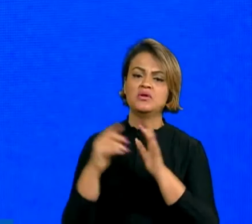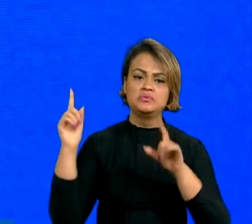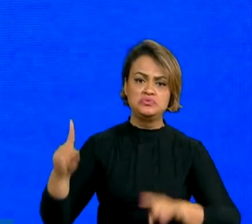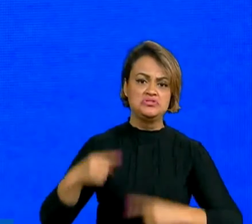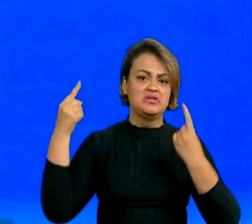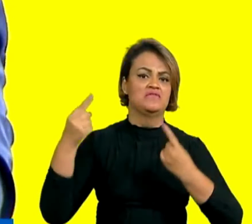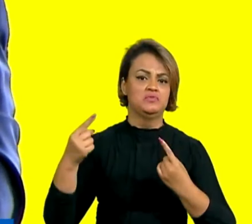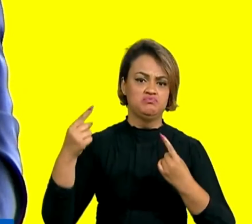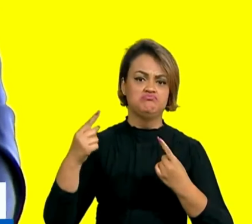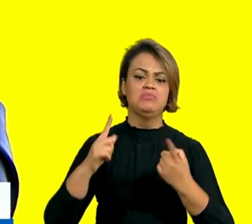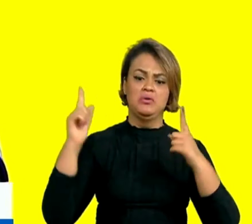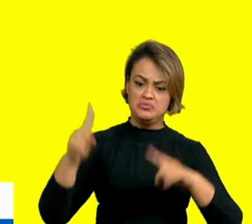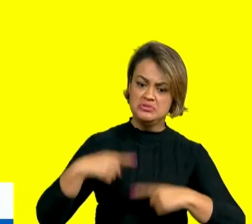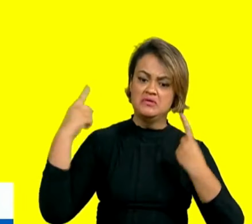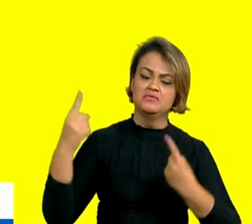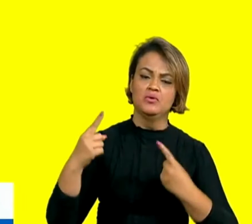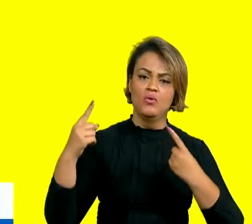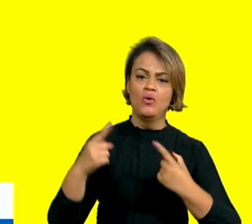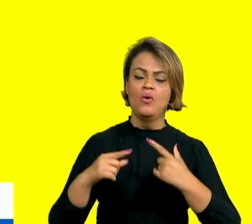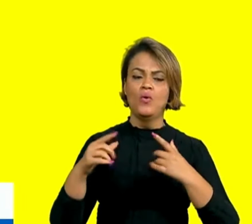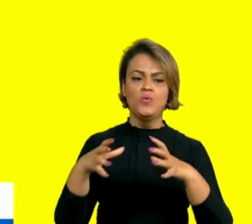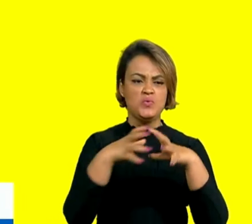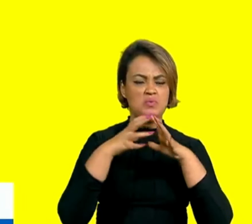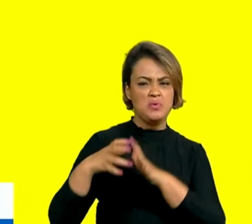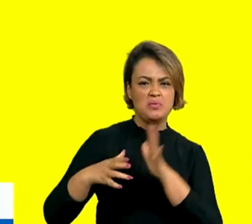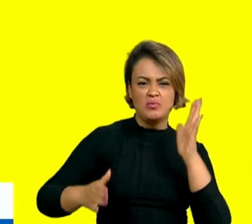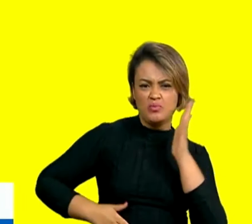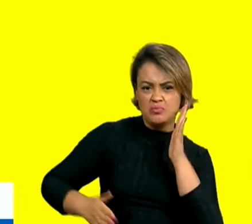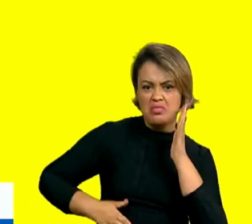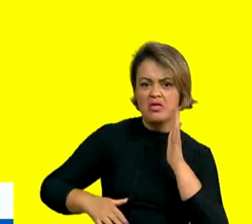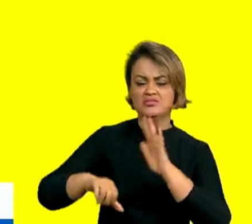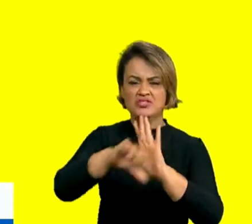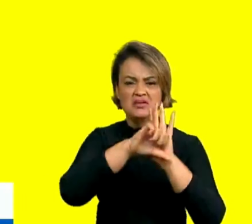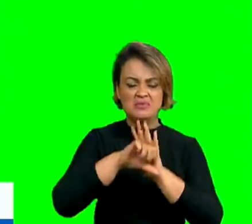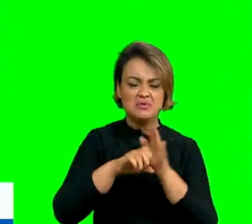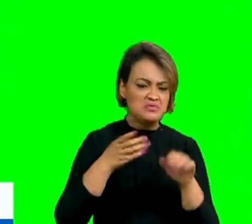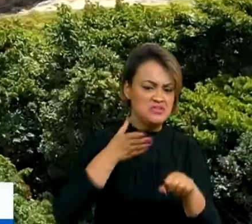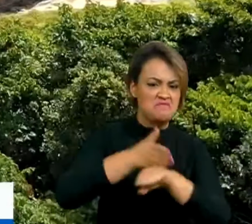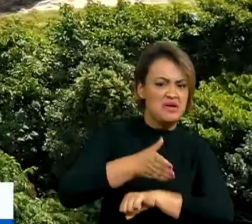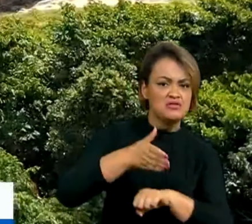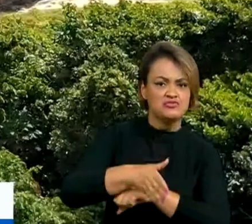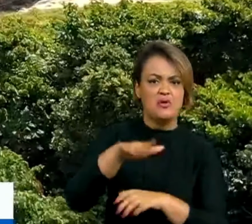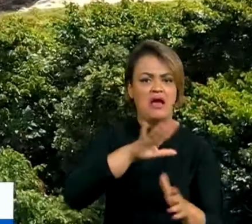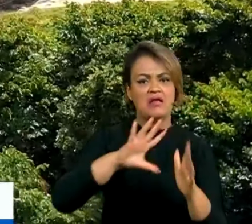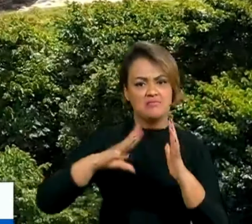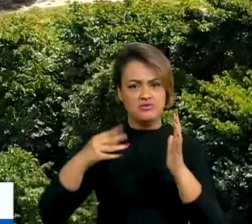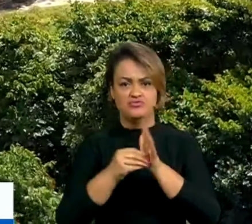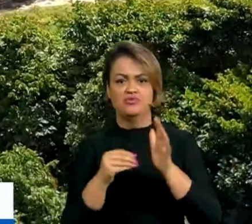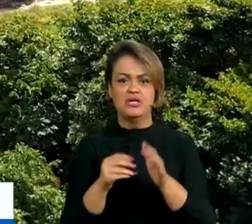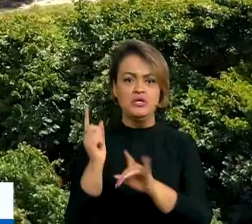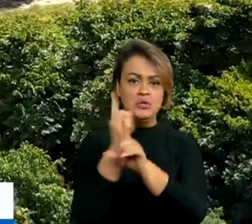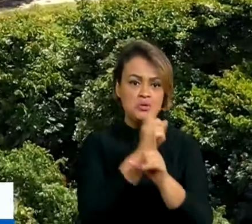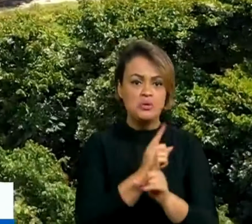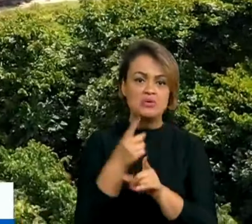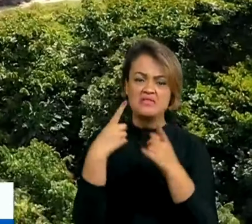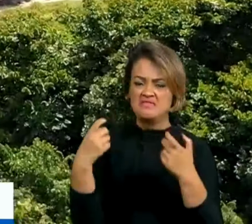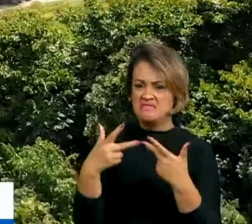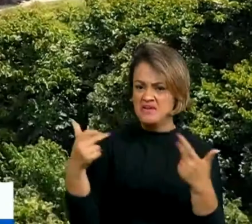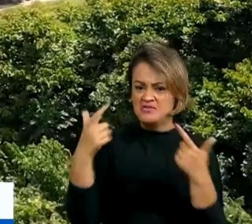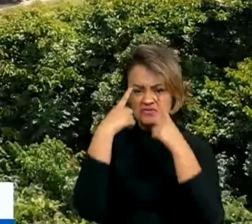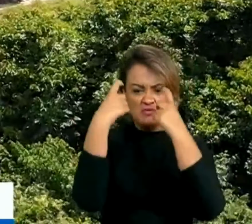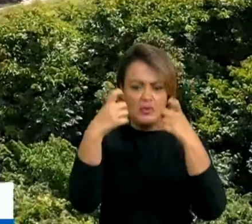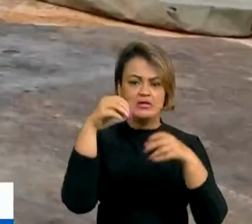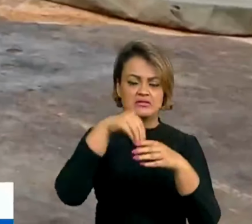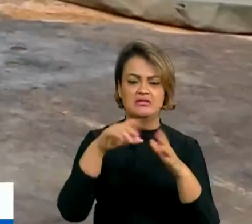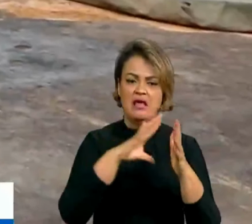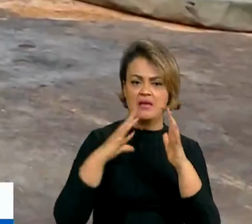desafio nacional. Organizações criminosas ocuparam o território lá. Indicadores de violência cresceram na